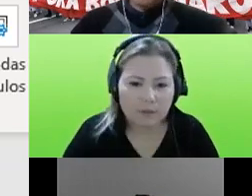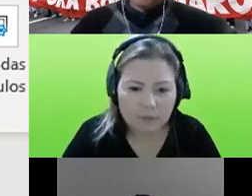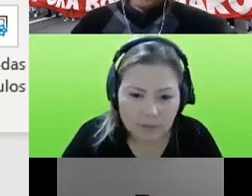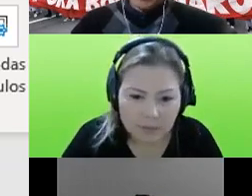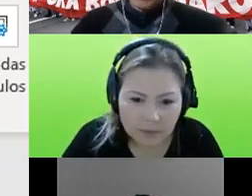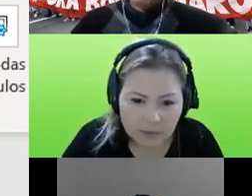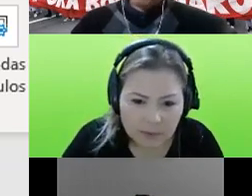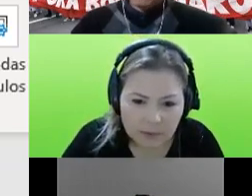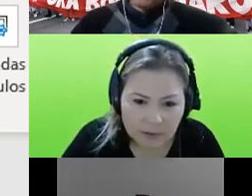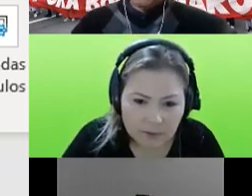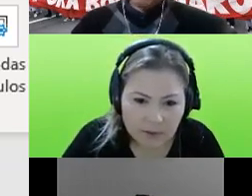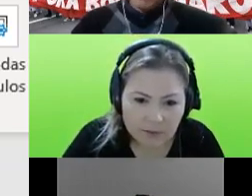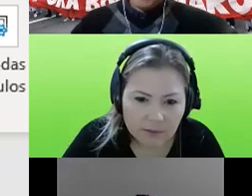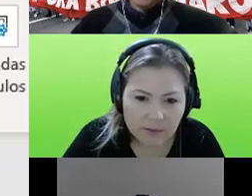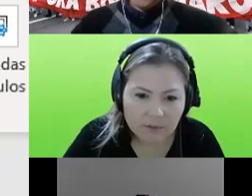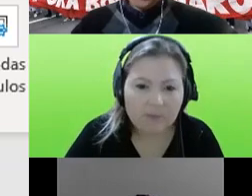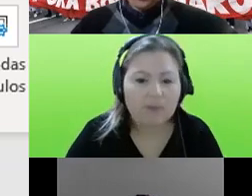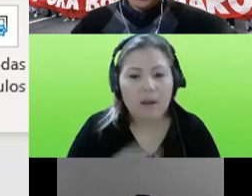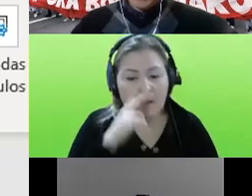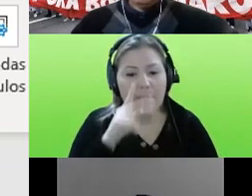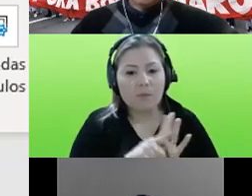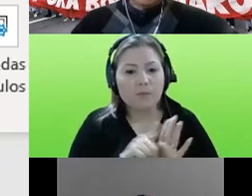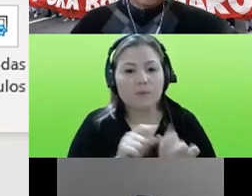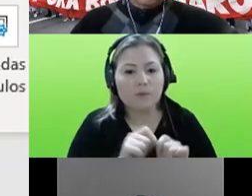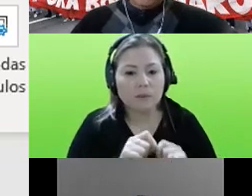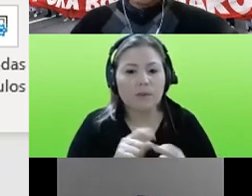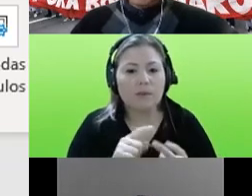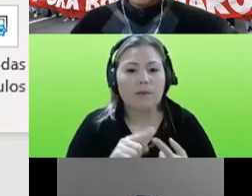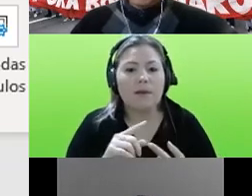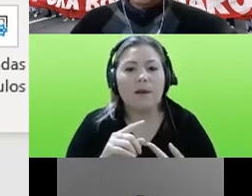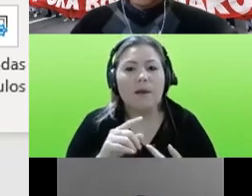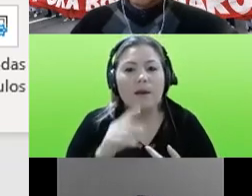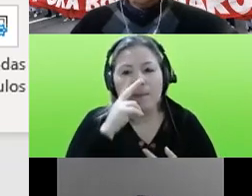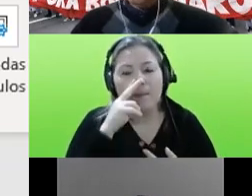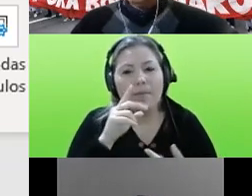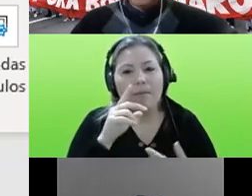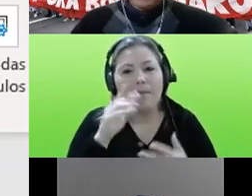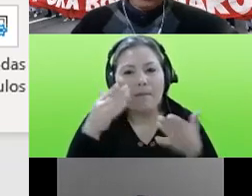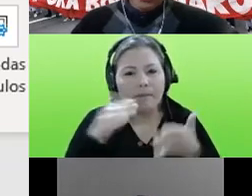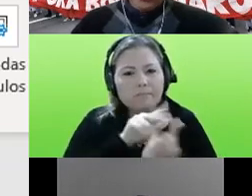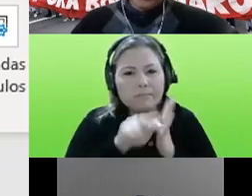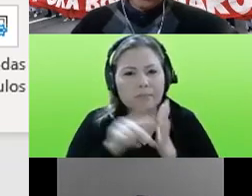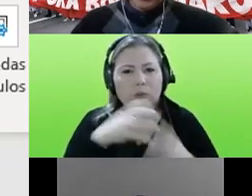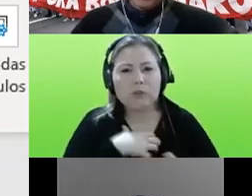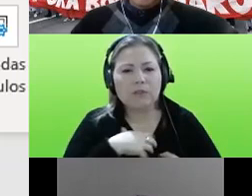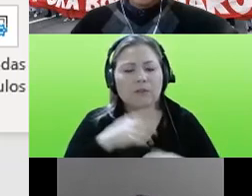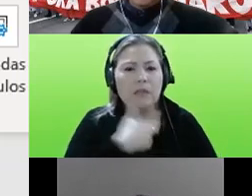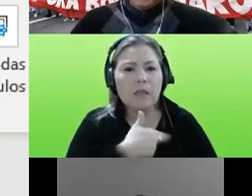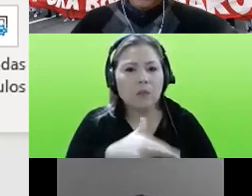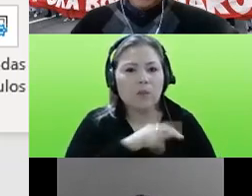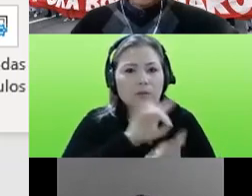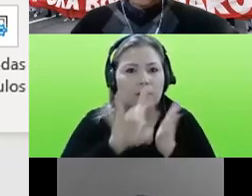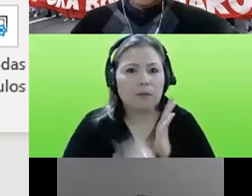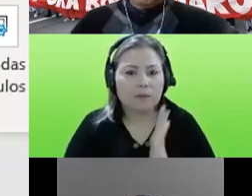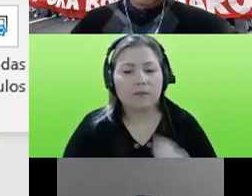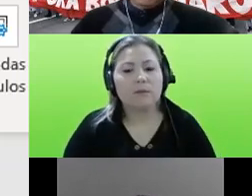você pode voltar à apropriação de Mead, Durkheim, né, para as formas religiosas. Então,